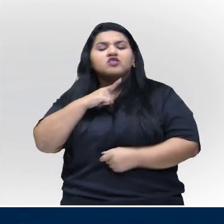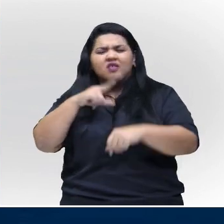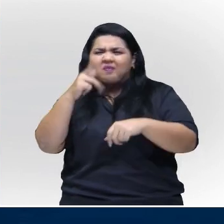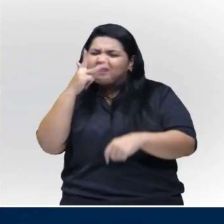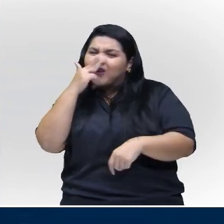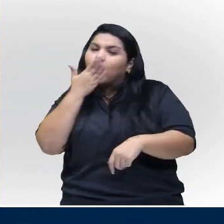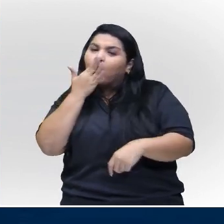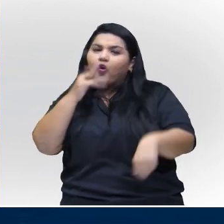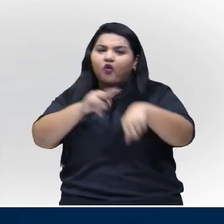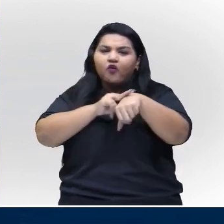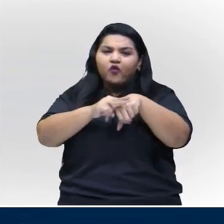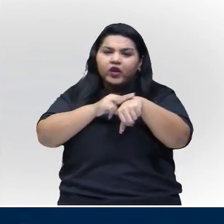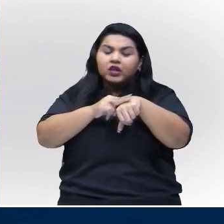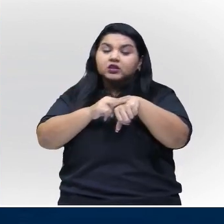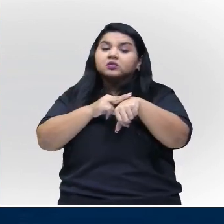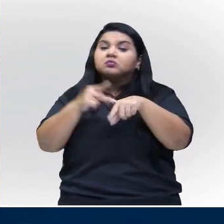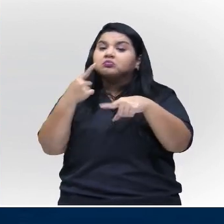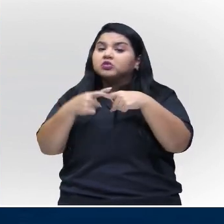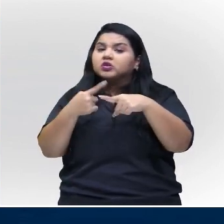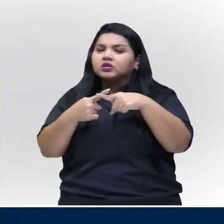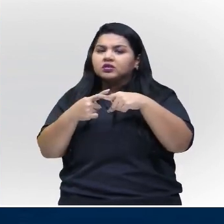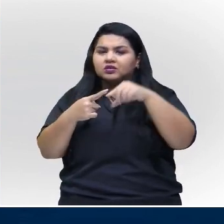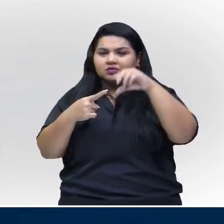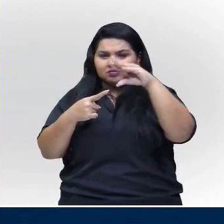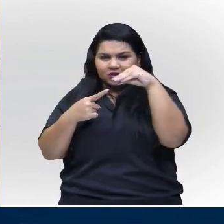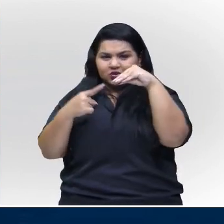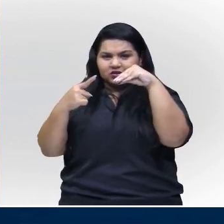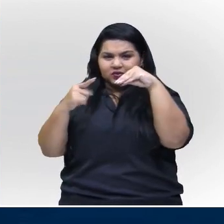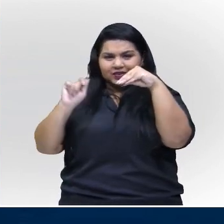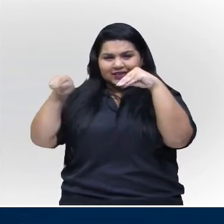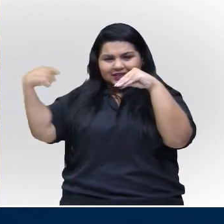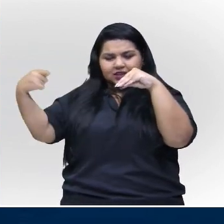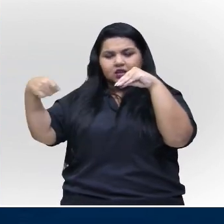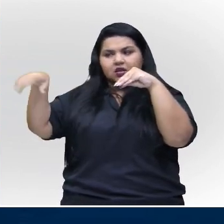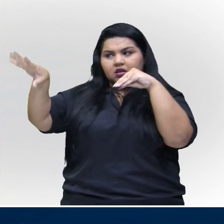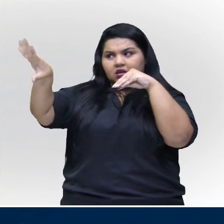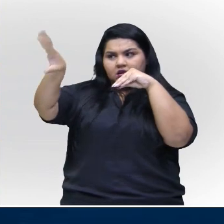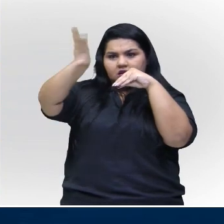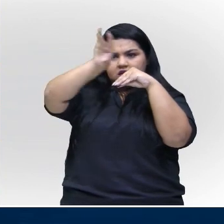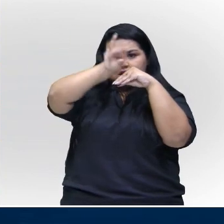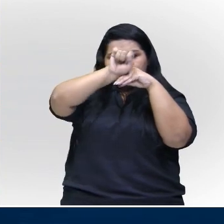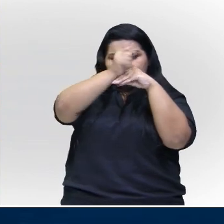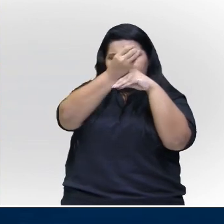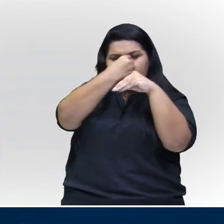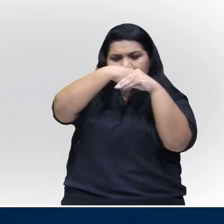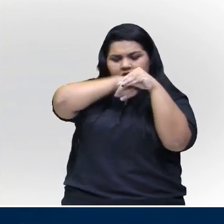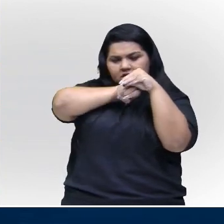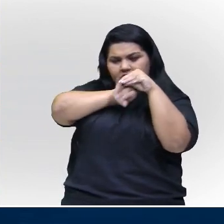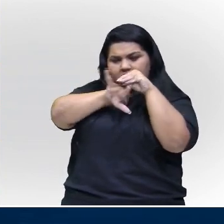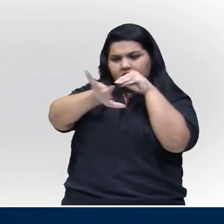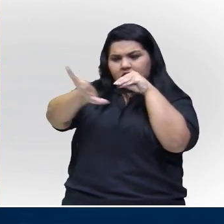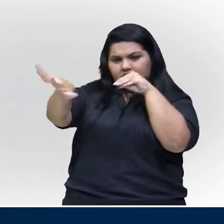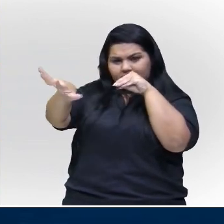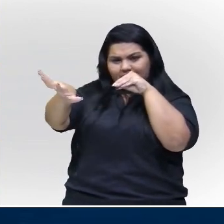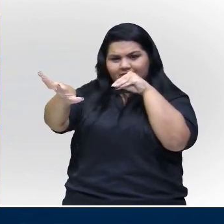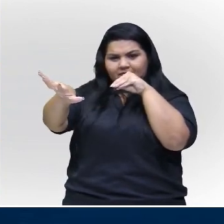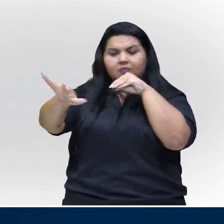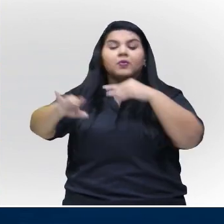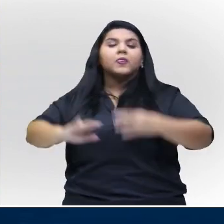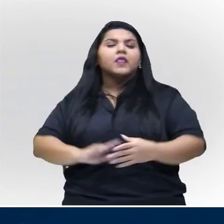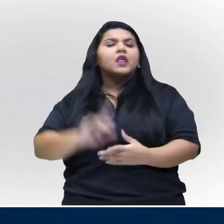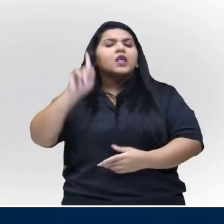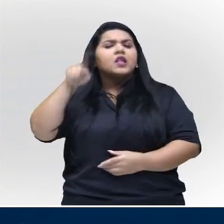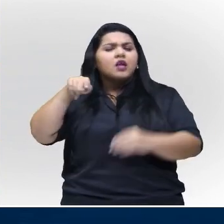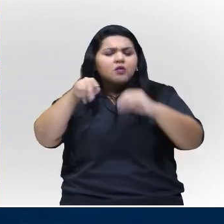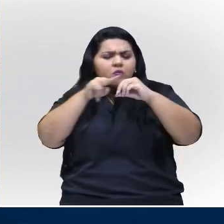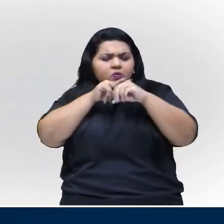verde em razão da presença da clorofila em seu interior. Então a clorofila ela é um pigmento, né, que